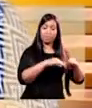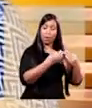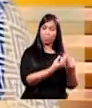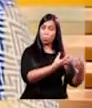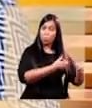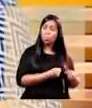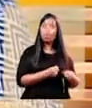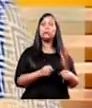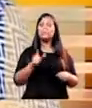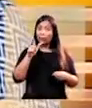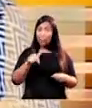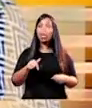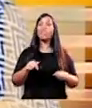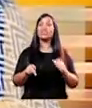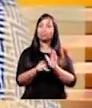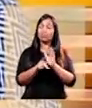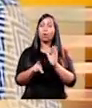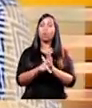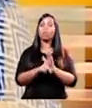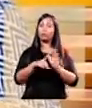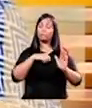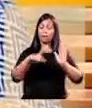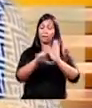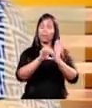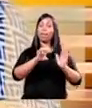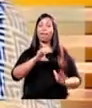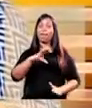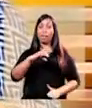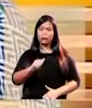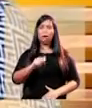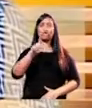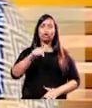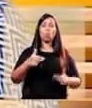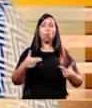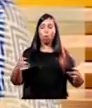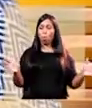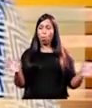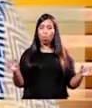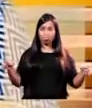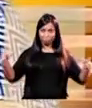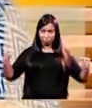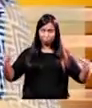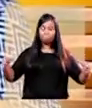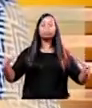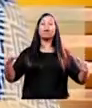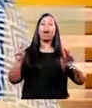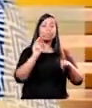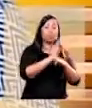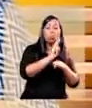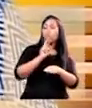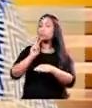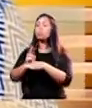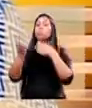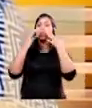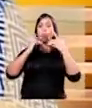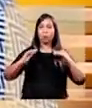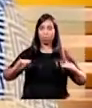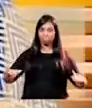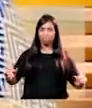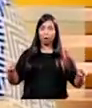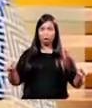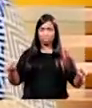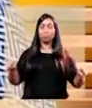acolhimento familiar, são previstas pelo ECA e são modalidades de acolhimento visando a proteção desta